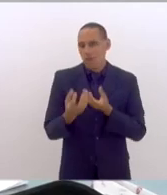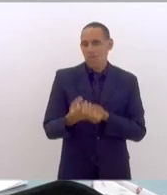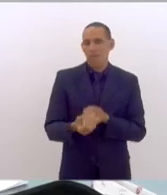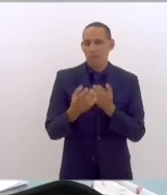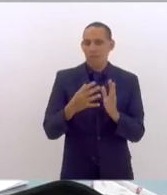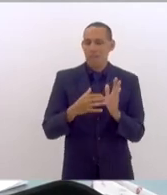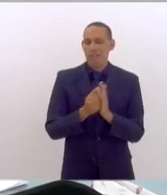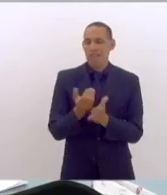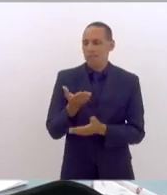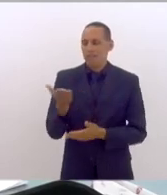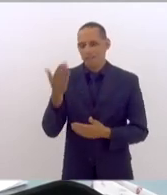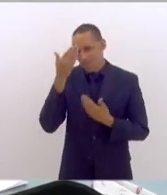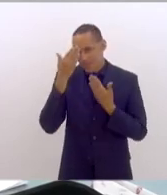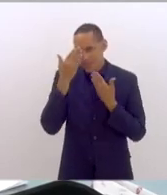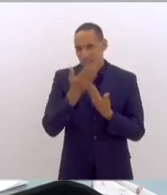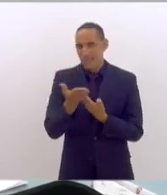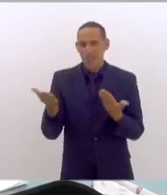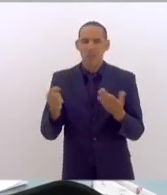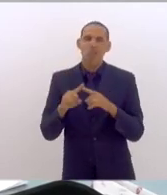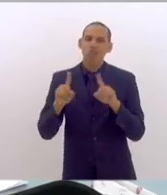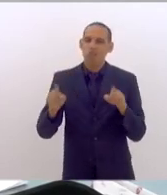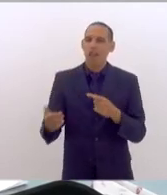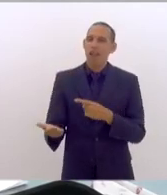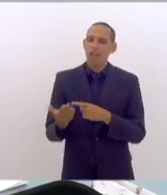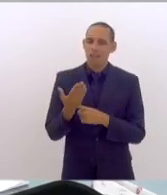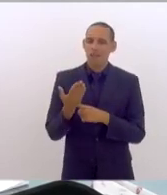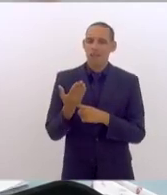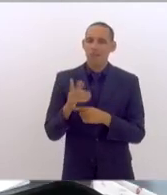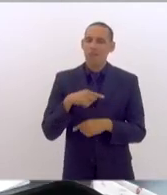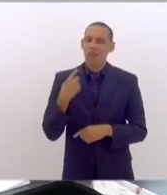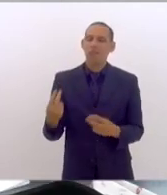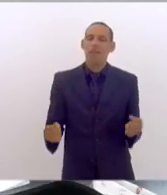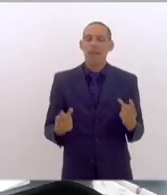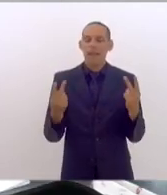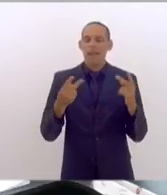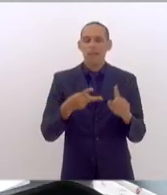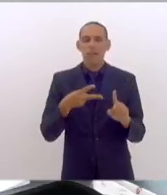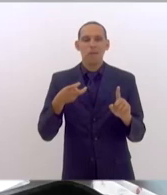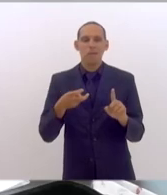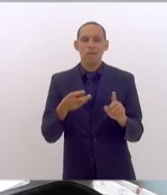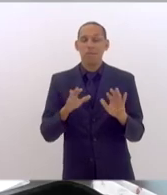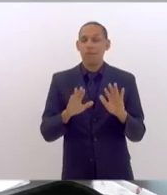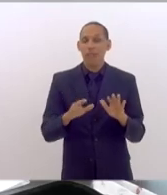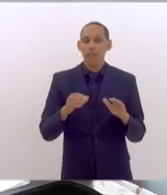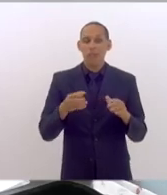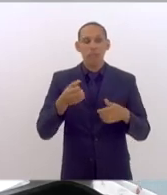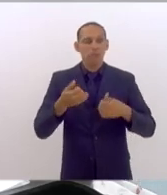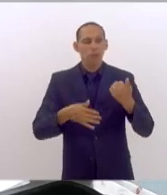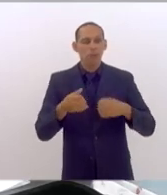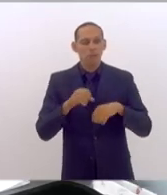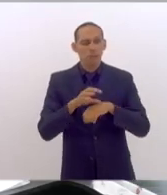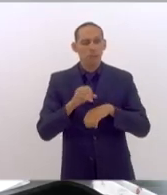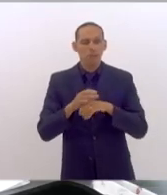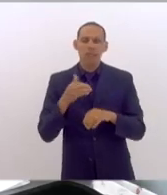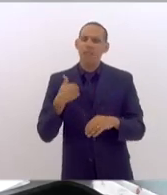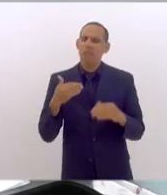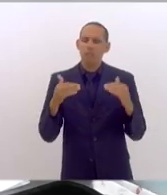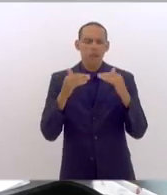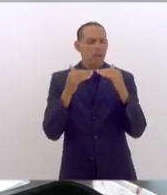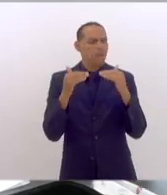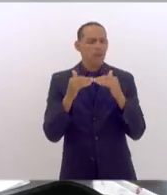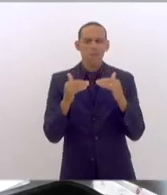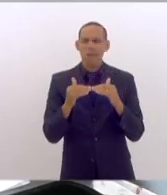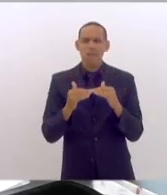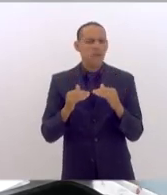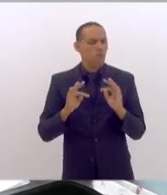Fazer o registro agradecemos com servidores públicos né que a gente valoriza e reconhece quantas observações é sensor todas as pertinentes